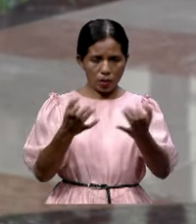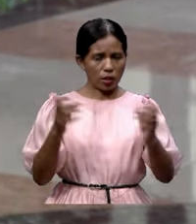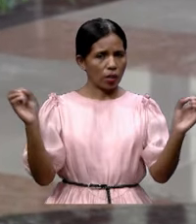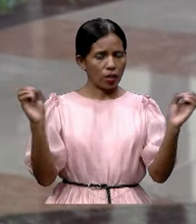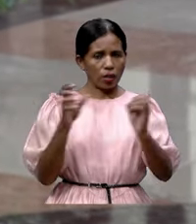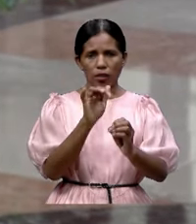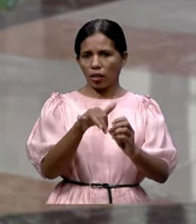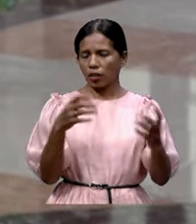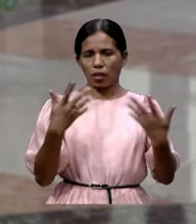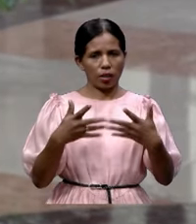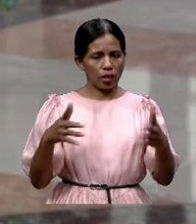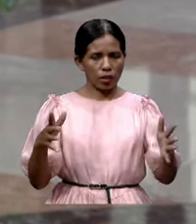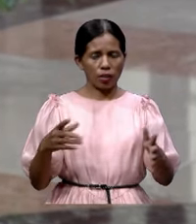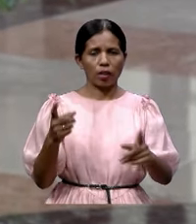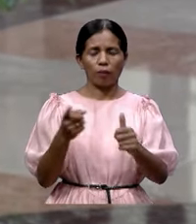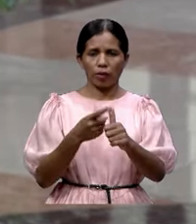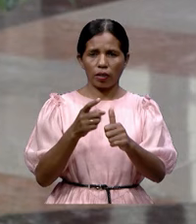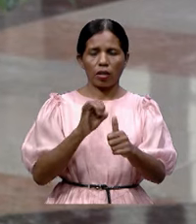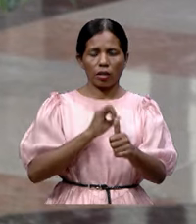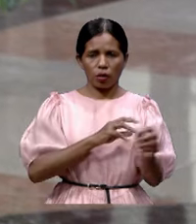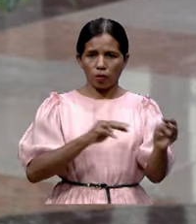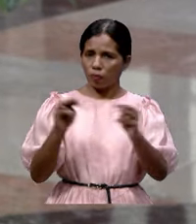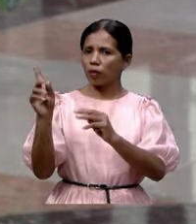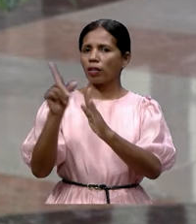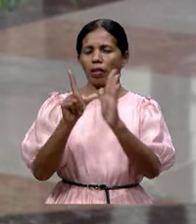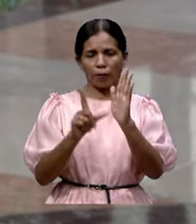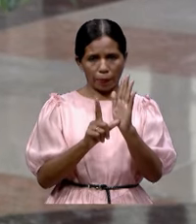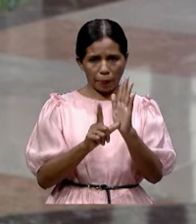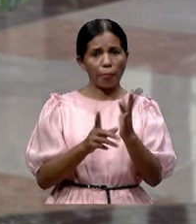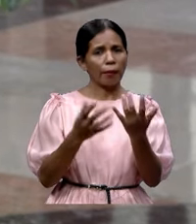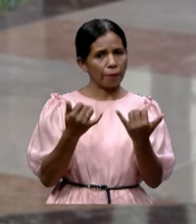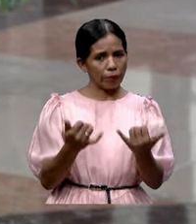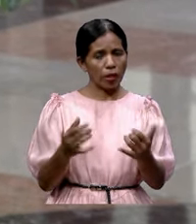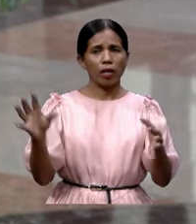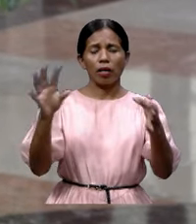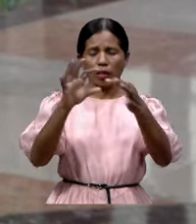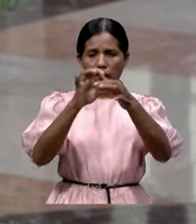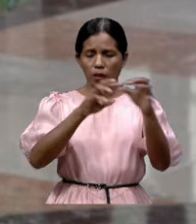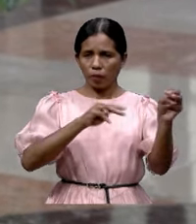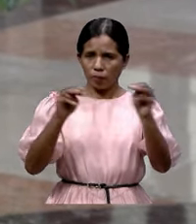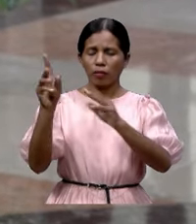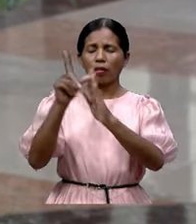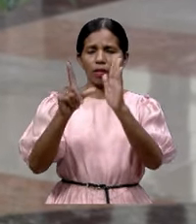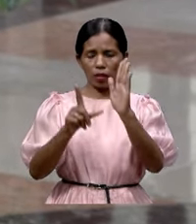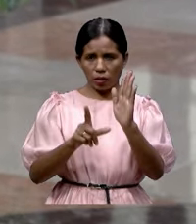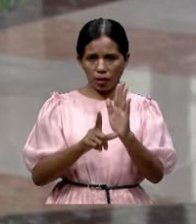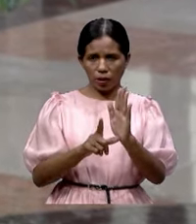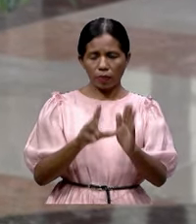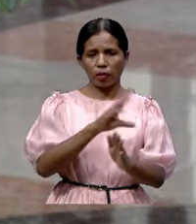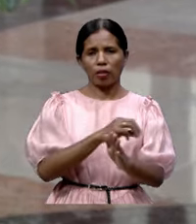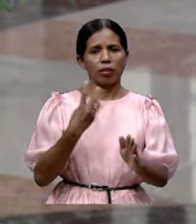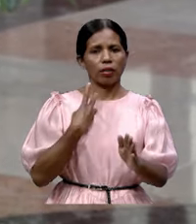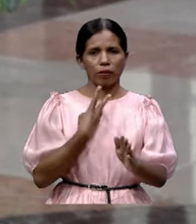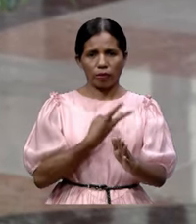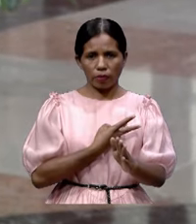konsensu laheta i iniciativa para altera lei. Entretanto, liga ho alterasaun ne nada ten a ver ho